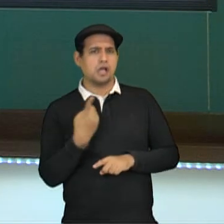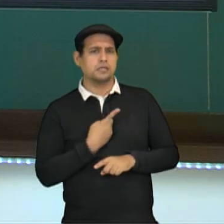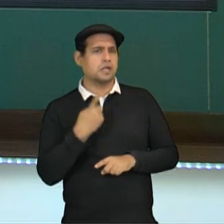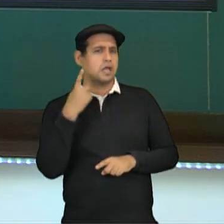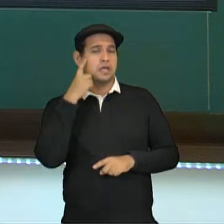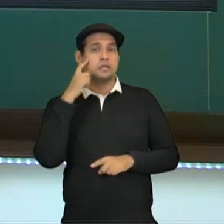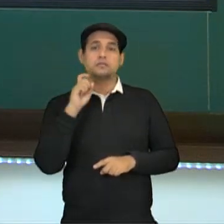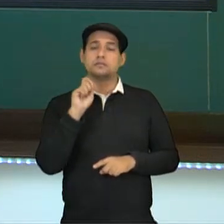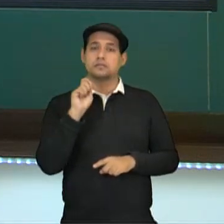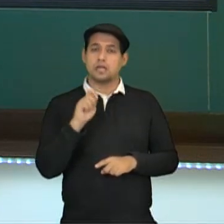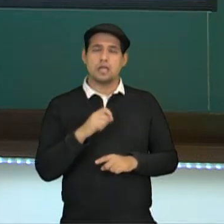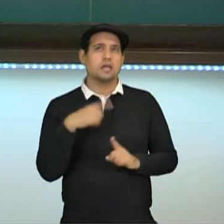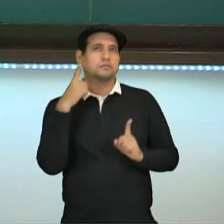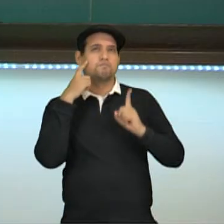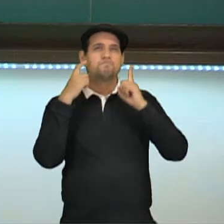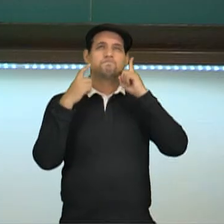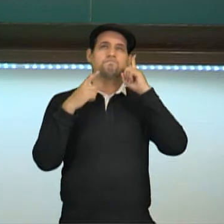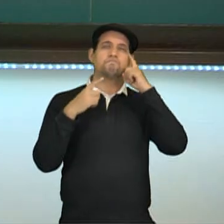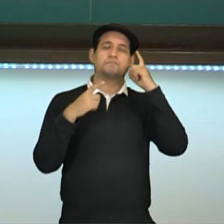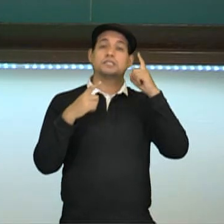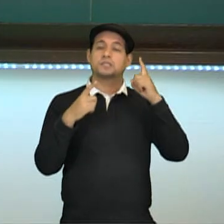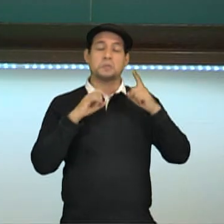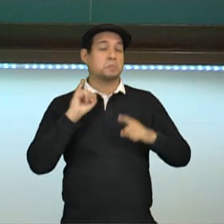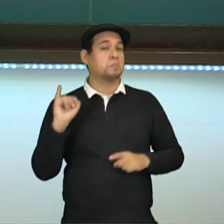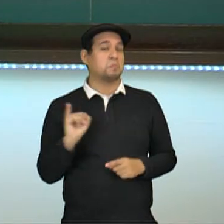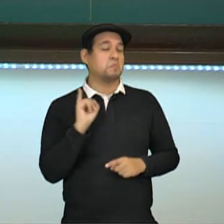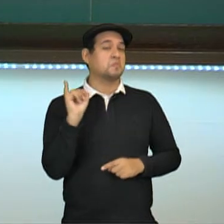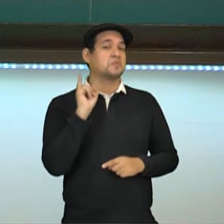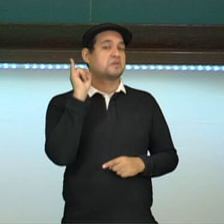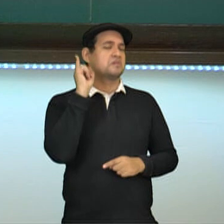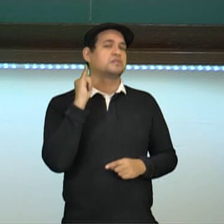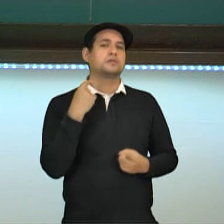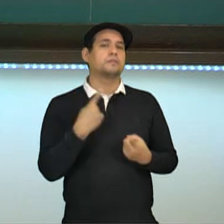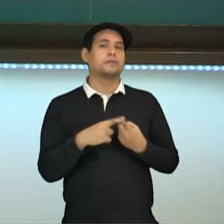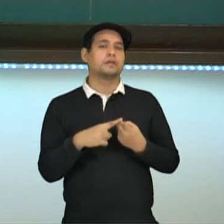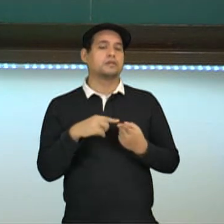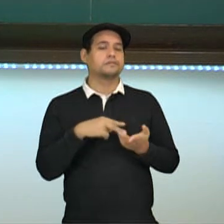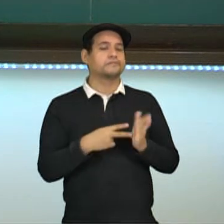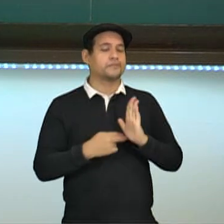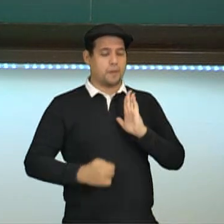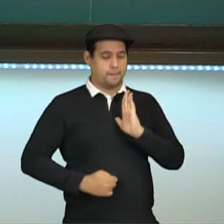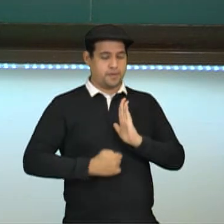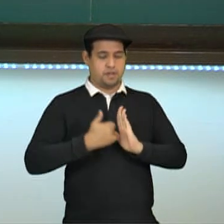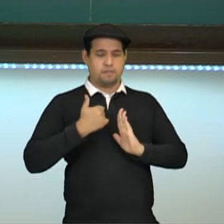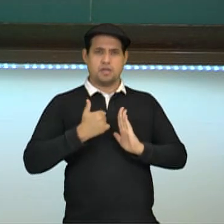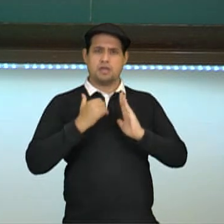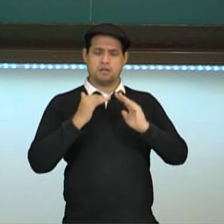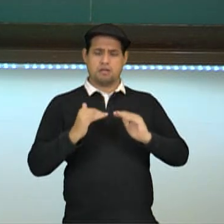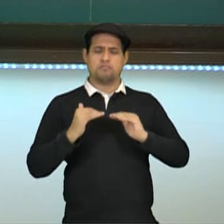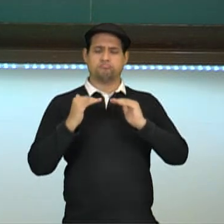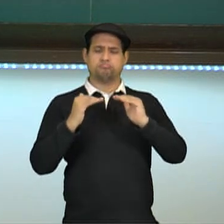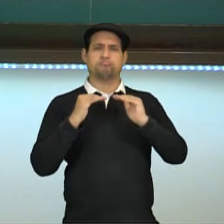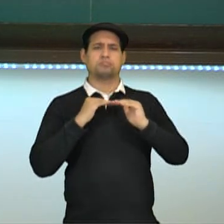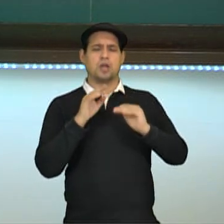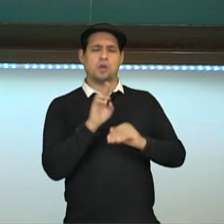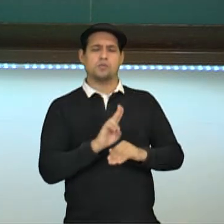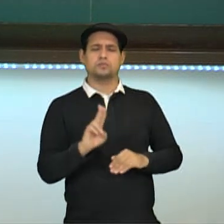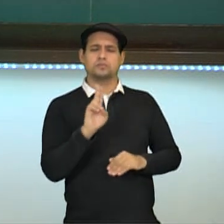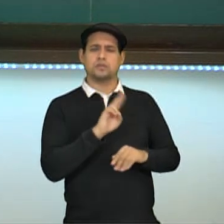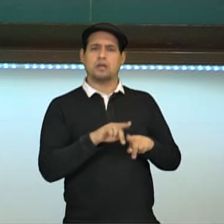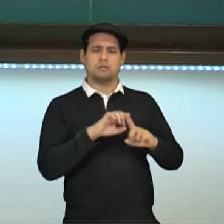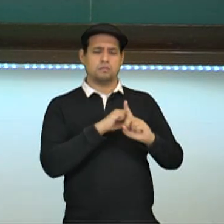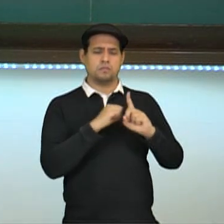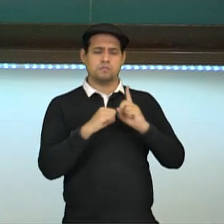considera aí as ideias dele fundamentais, porque foi um dos primeiros a levantar, a colocar para